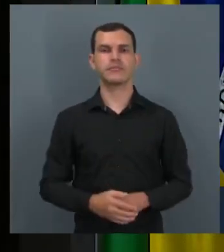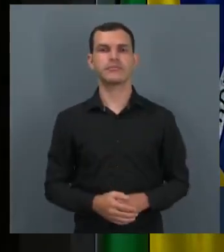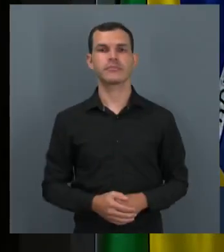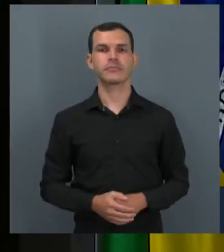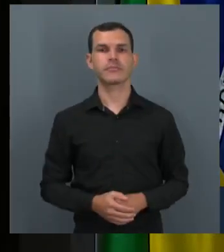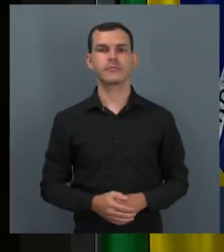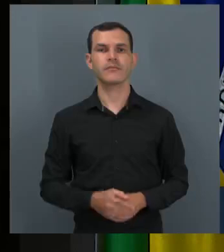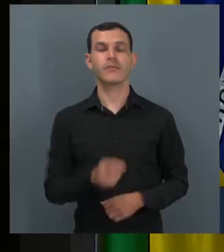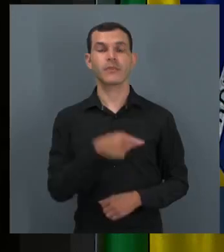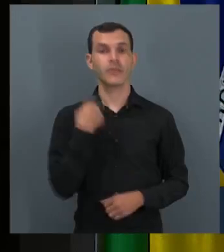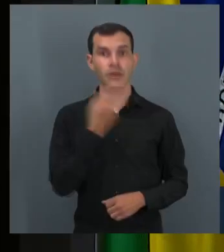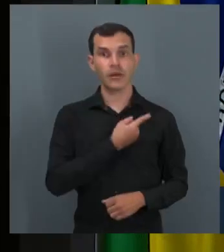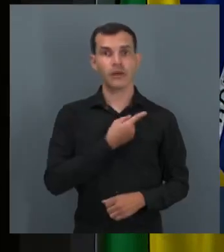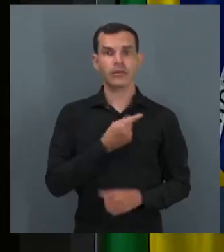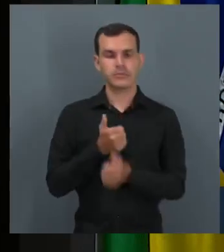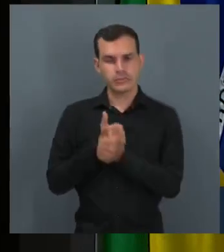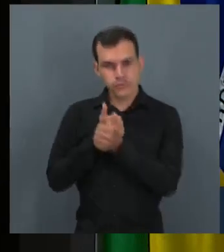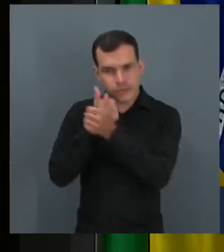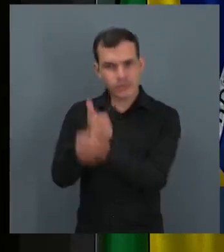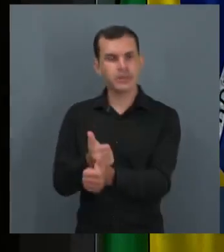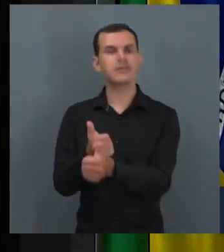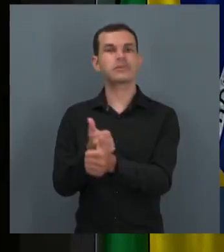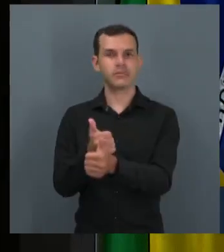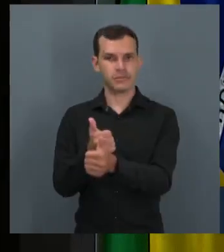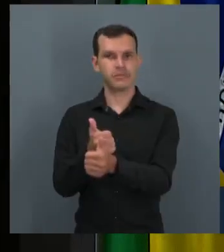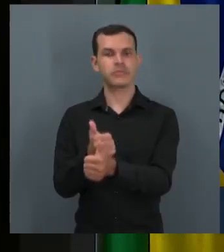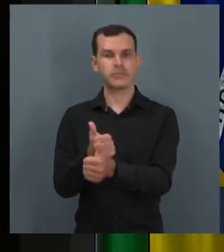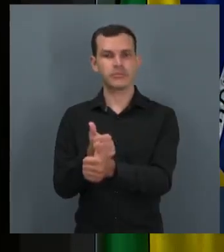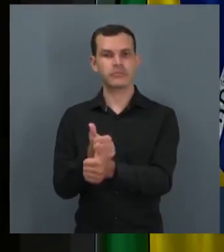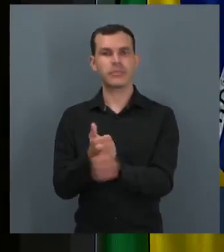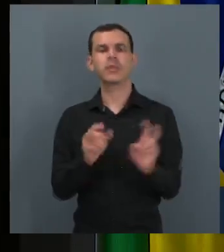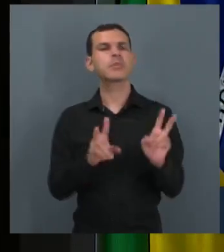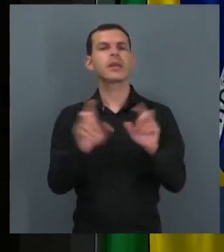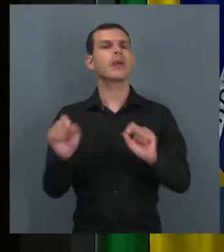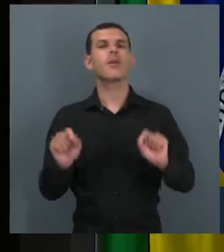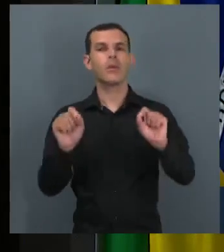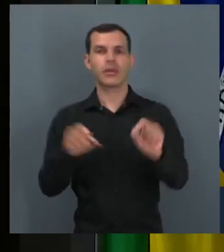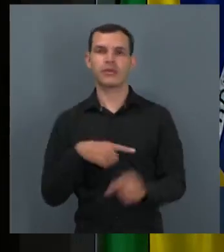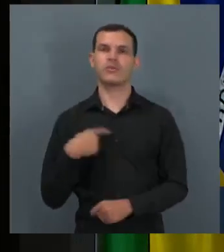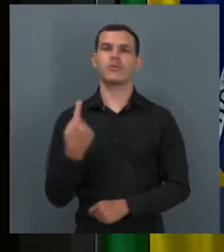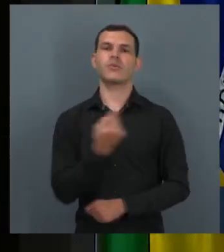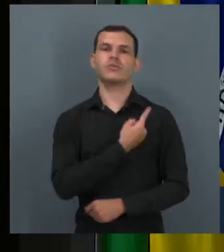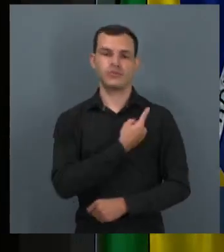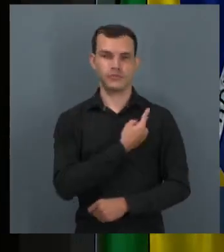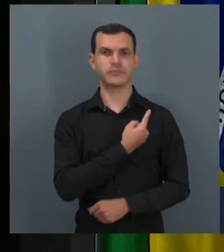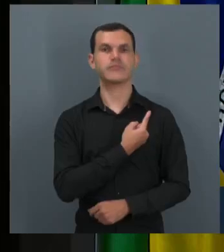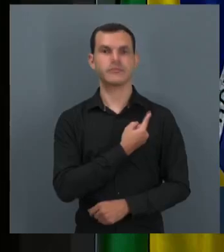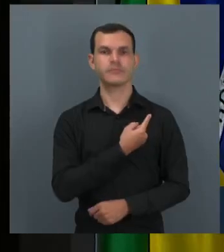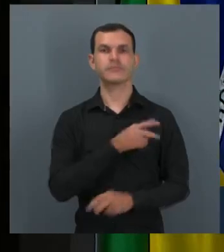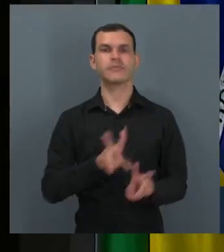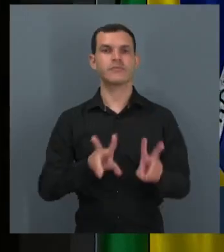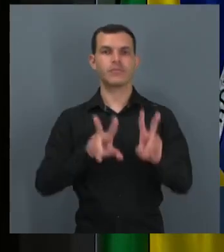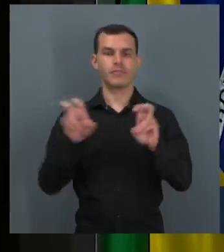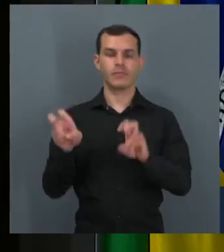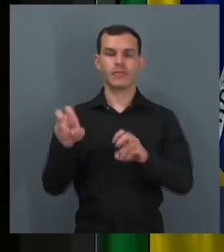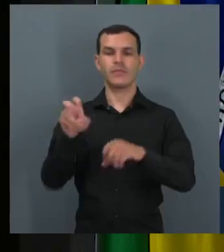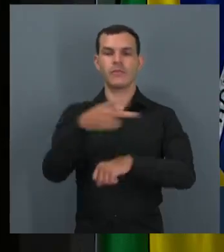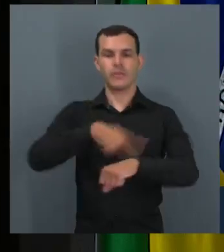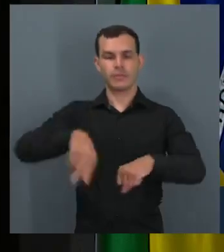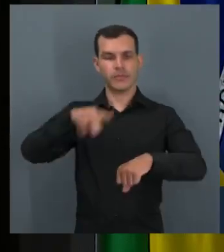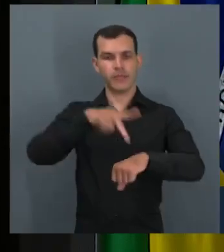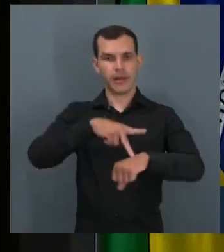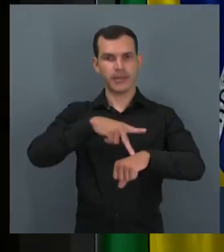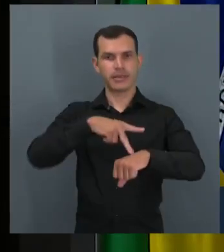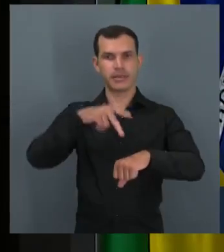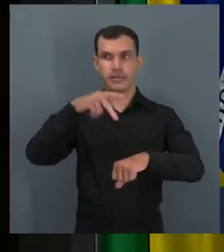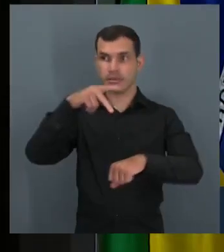perto esse caso. Isso diz respeito a todos nós. A soberania nacional se expressa também